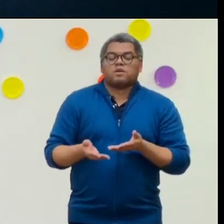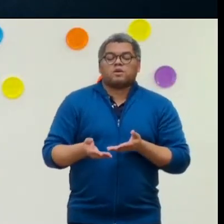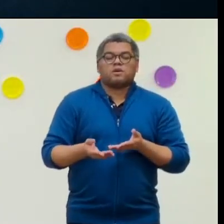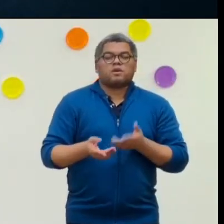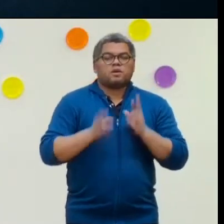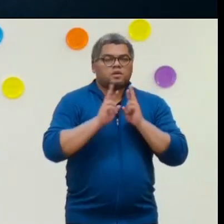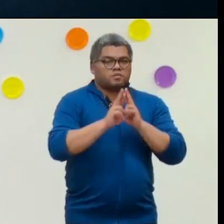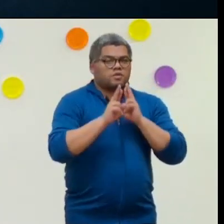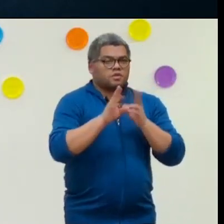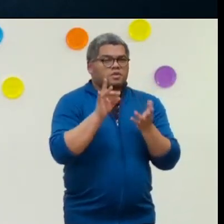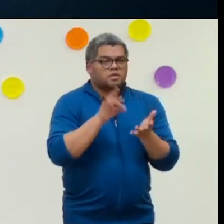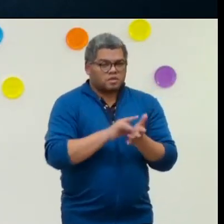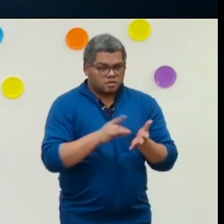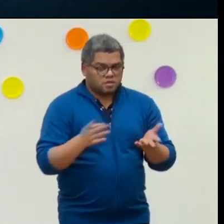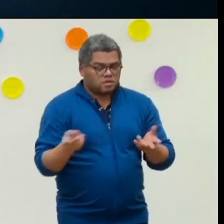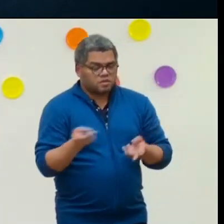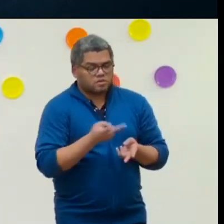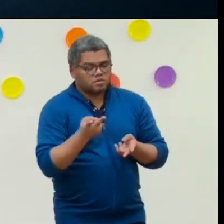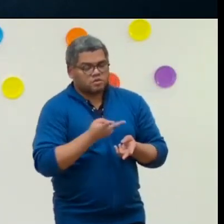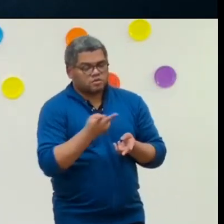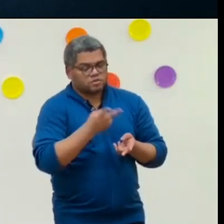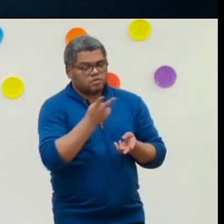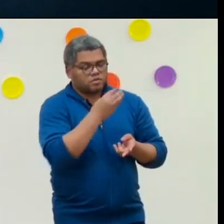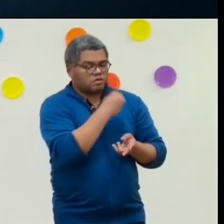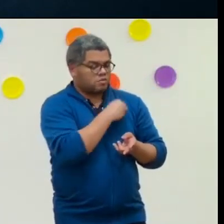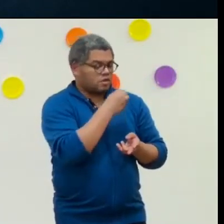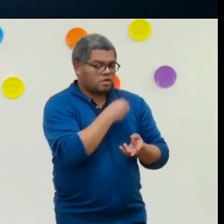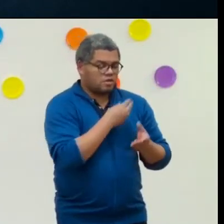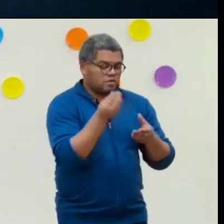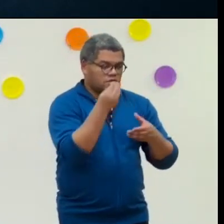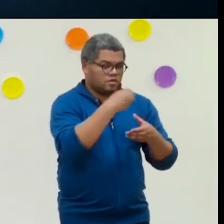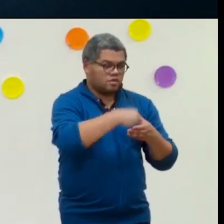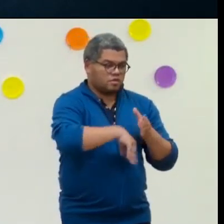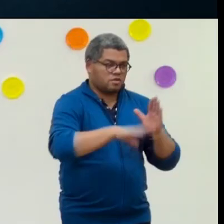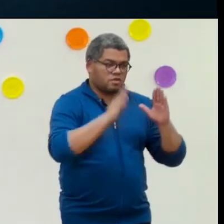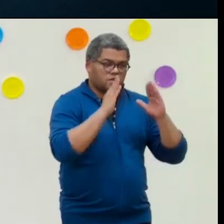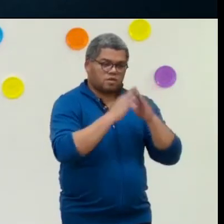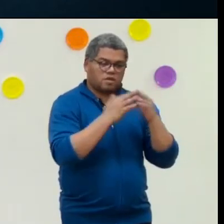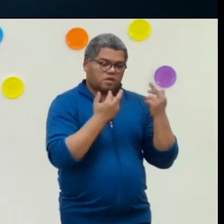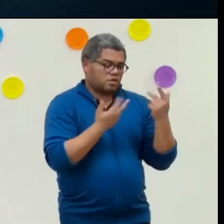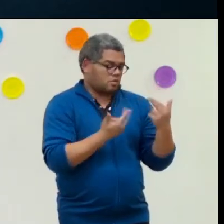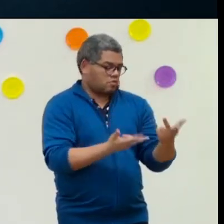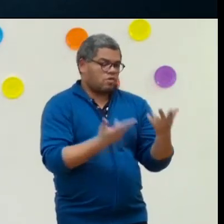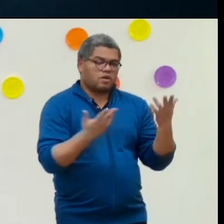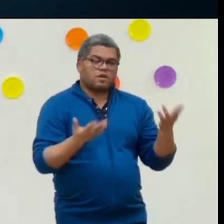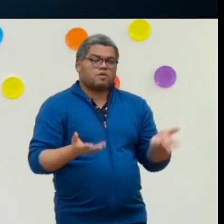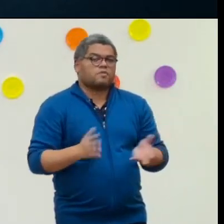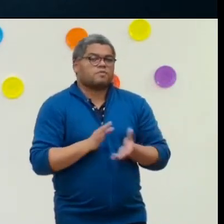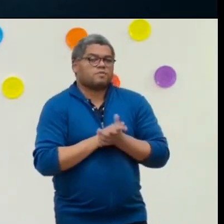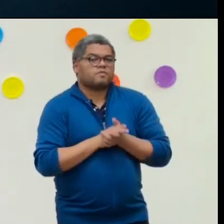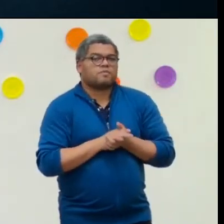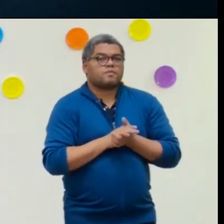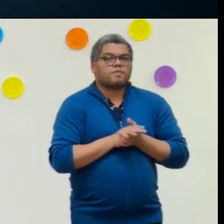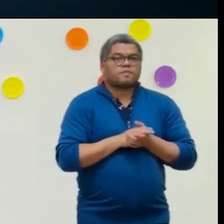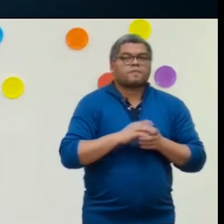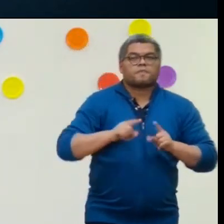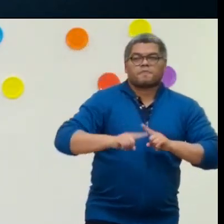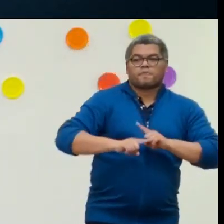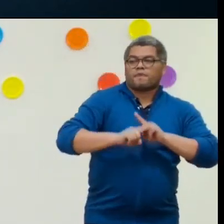reais para o casamento. São dois pecadores na mesma casa. É isso aí. Expectativas reais.